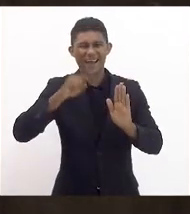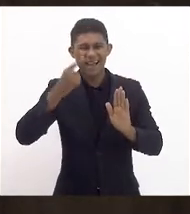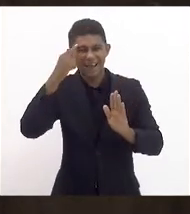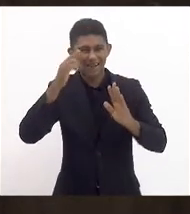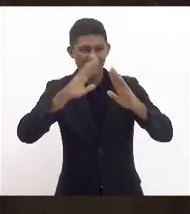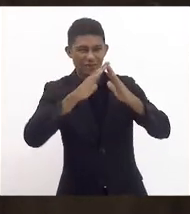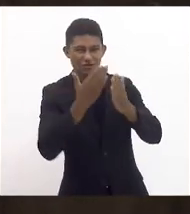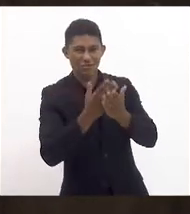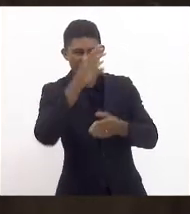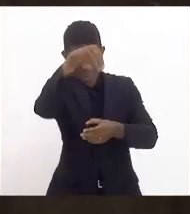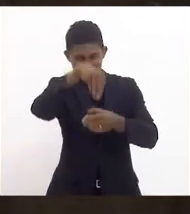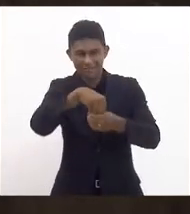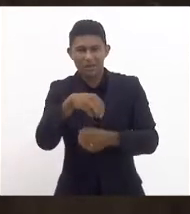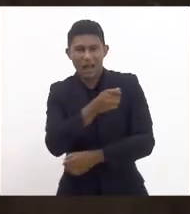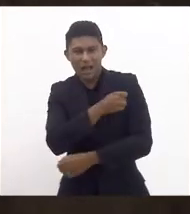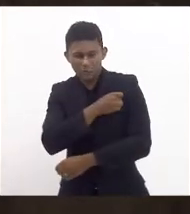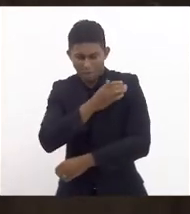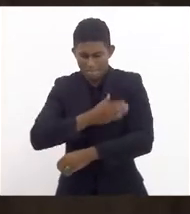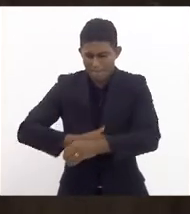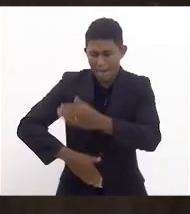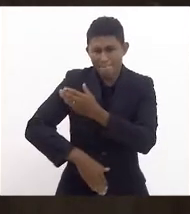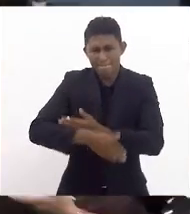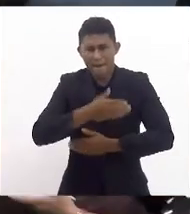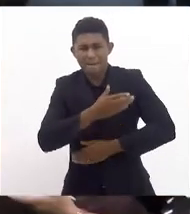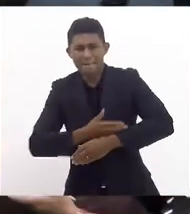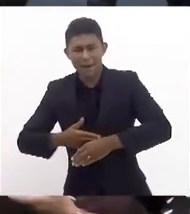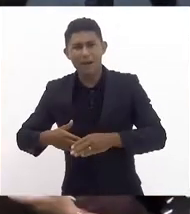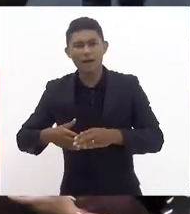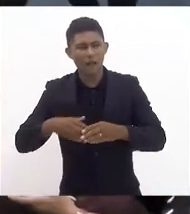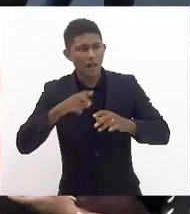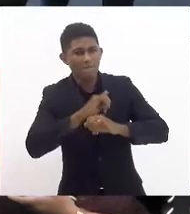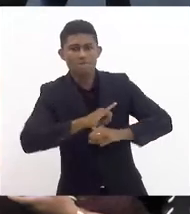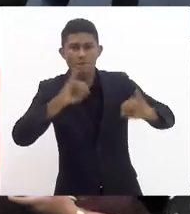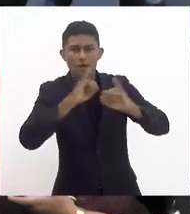nas escolas da rede de ensino.